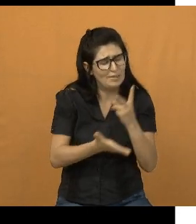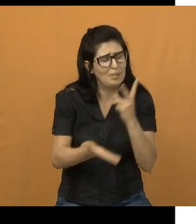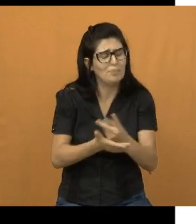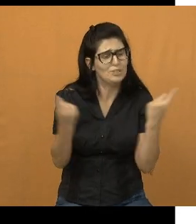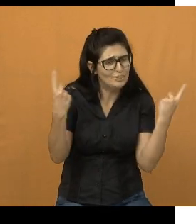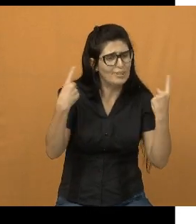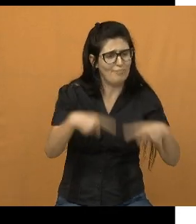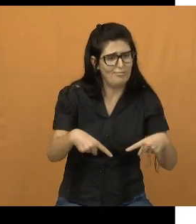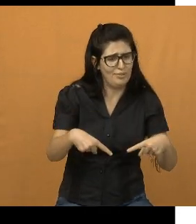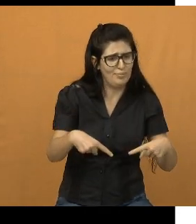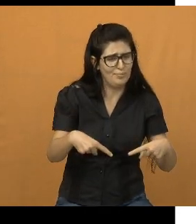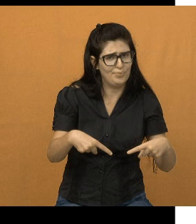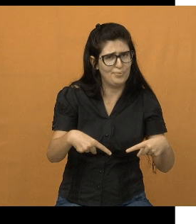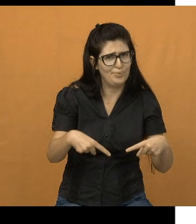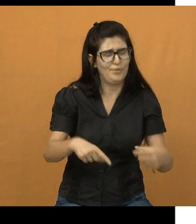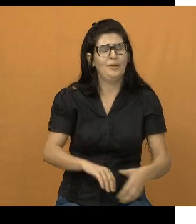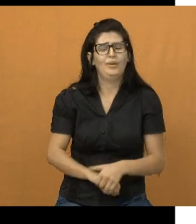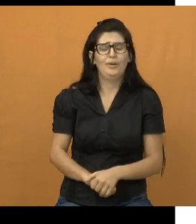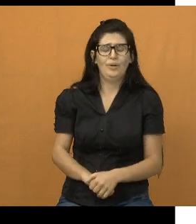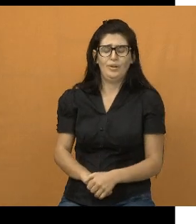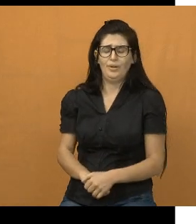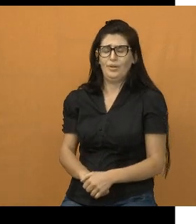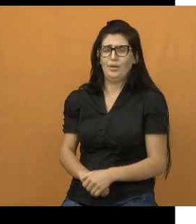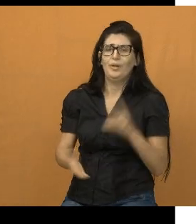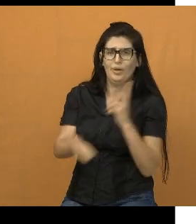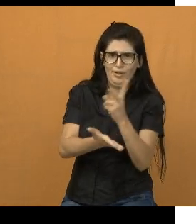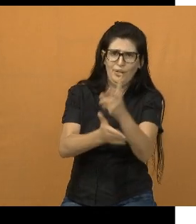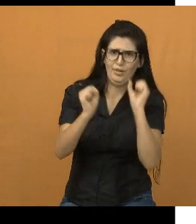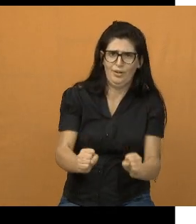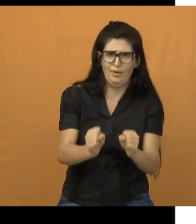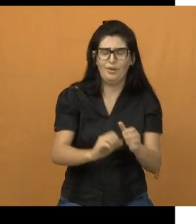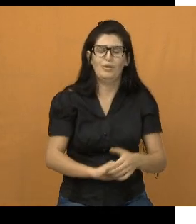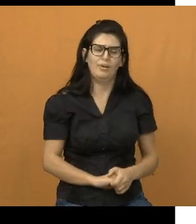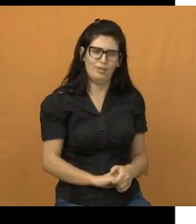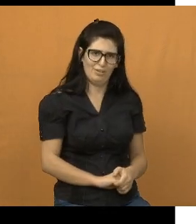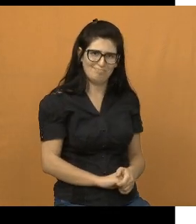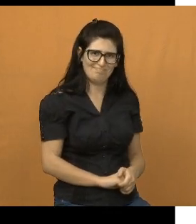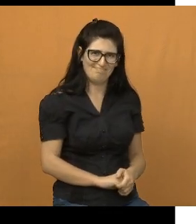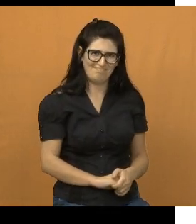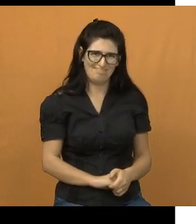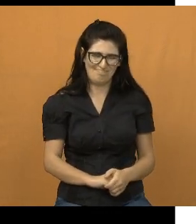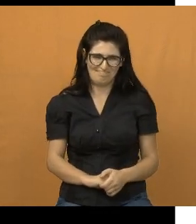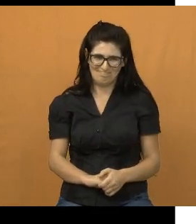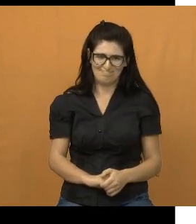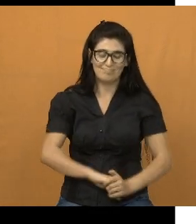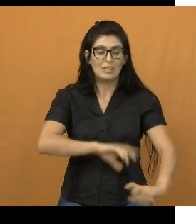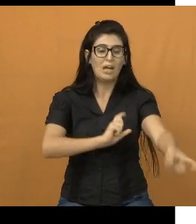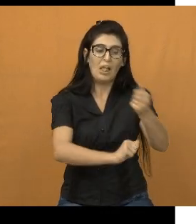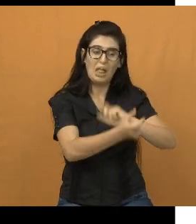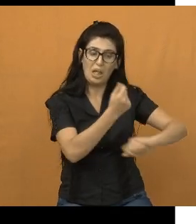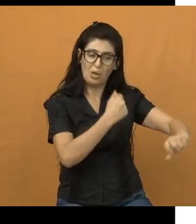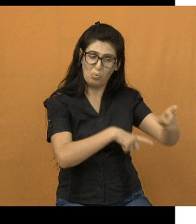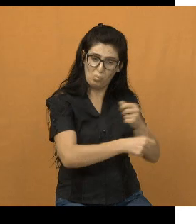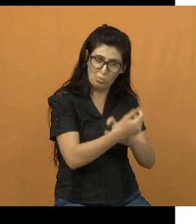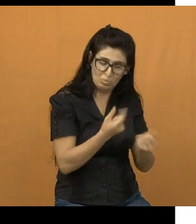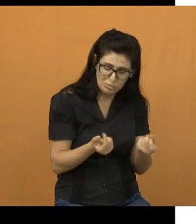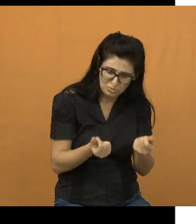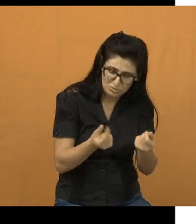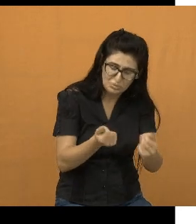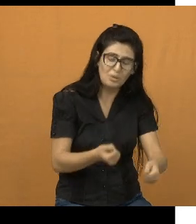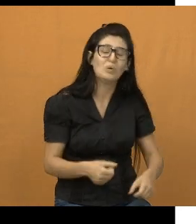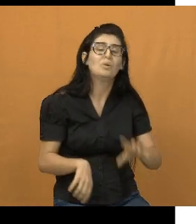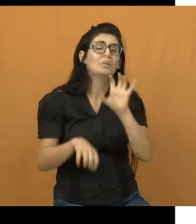Pode ir? Os recursos do Estado, nós gastamos